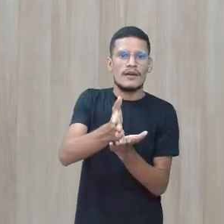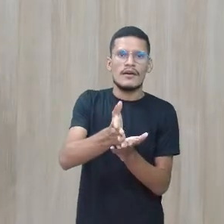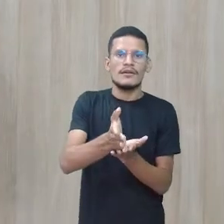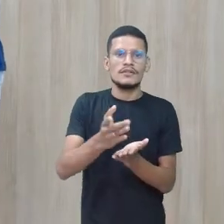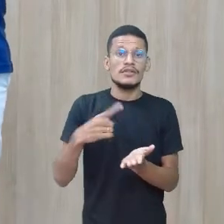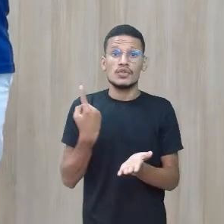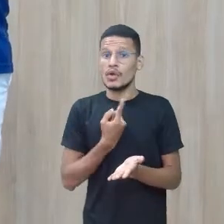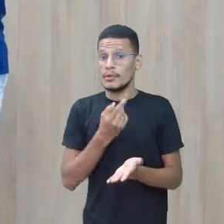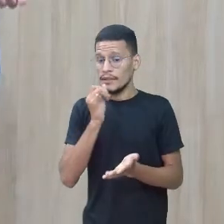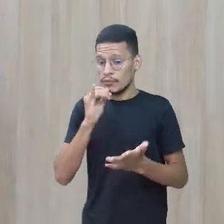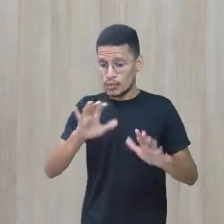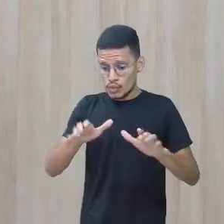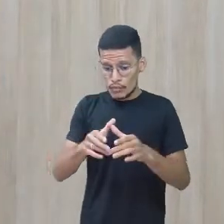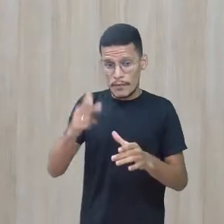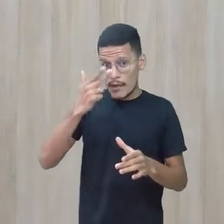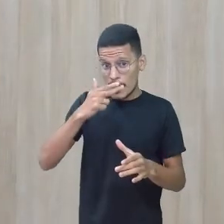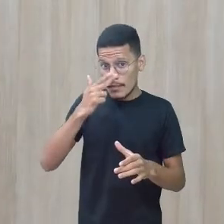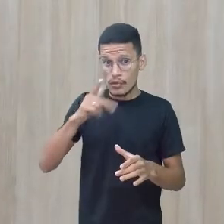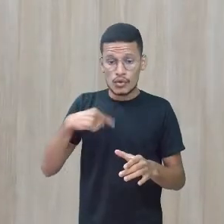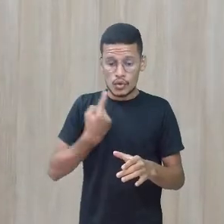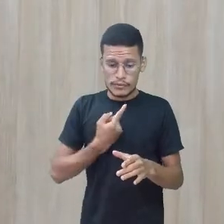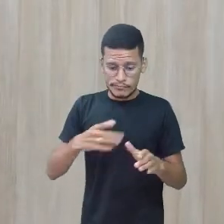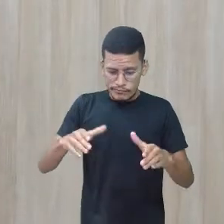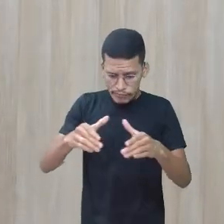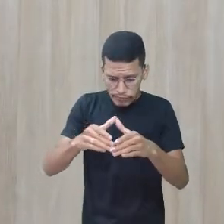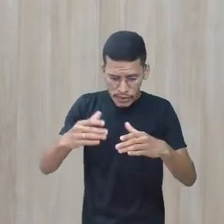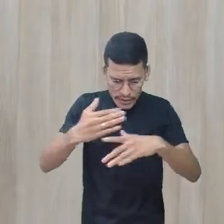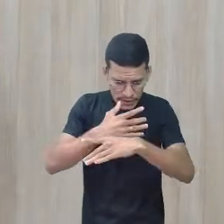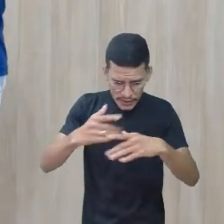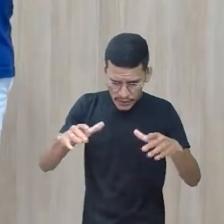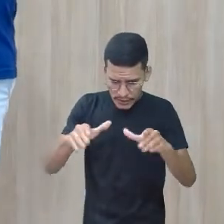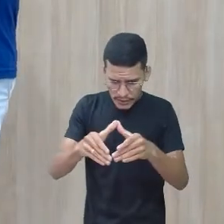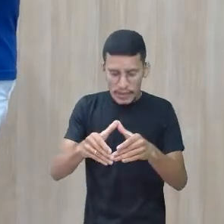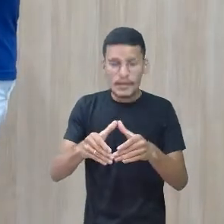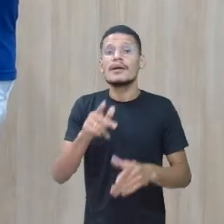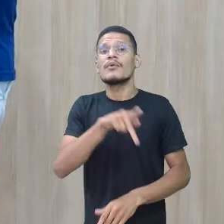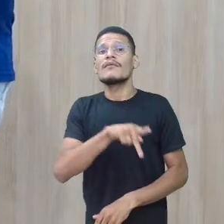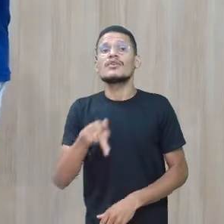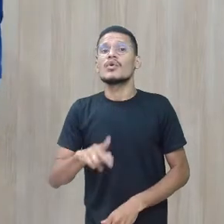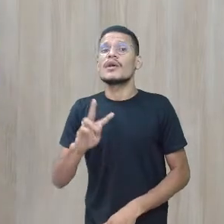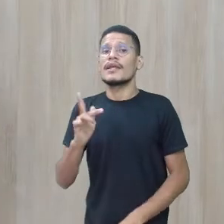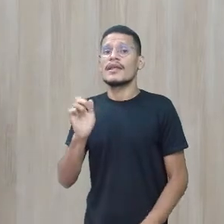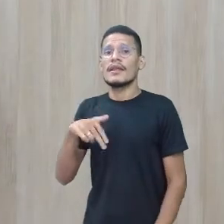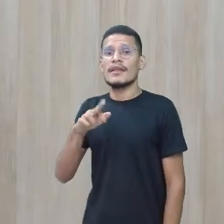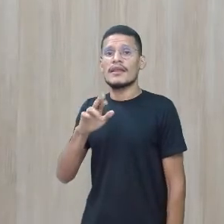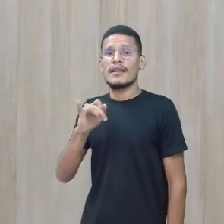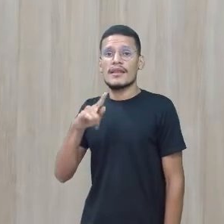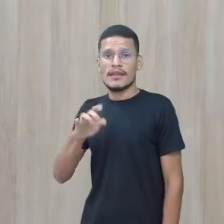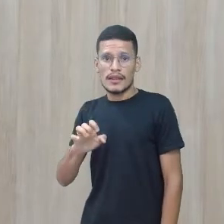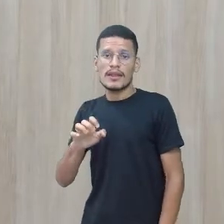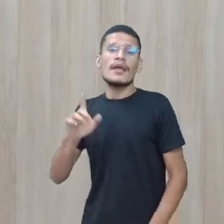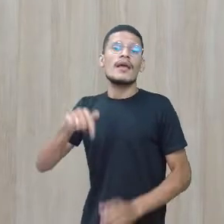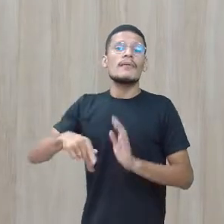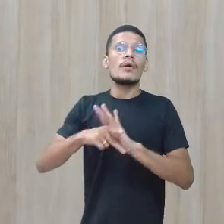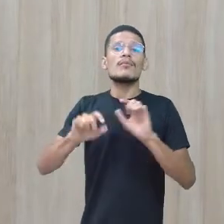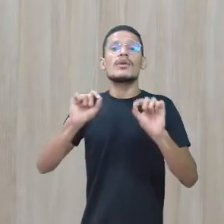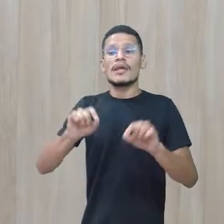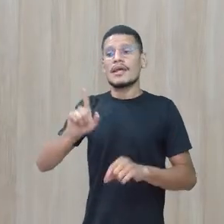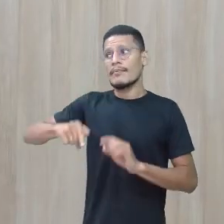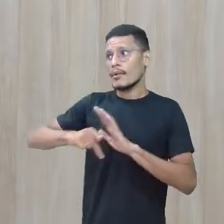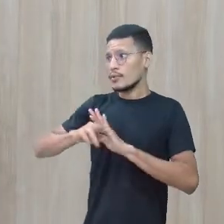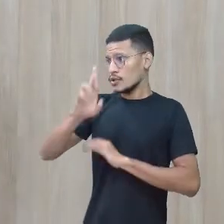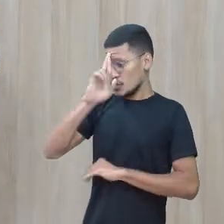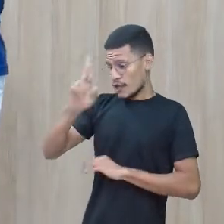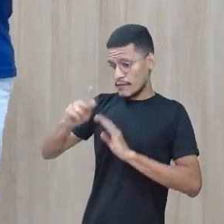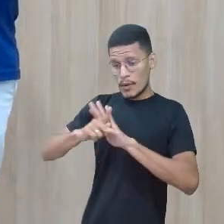comunidade ali germânica, então de uma hora para outra, aí o professor Henrique ele é empossado ali como chefe da